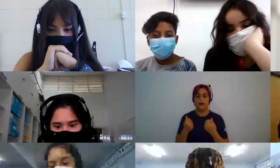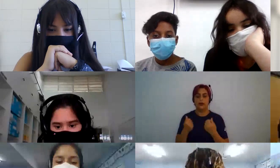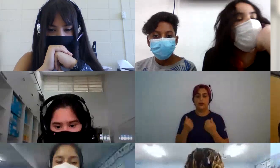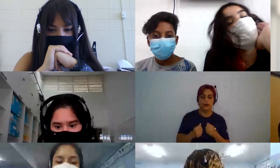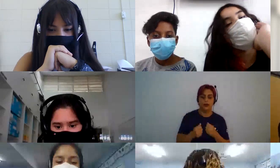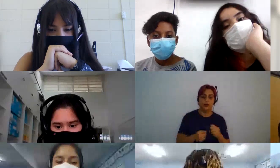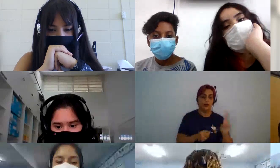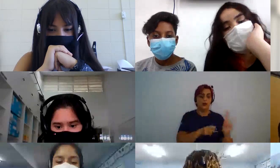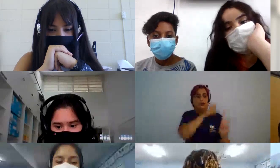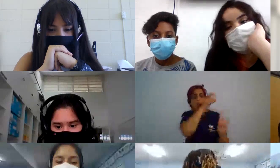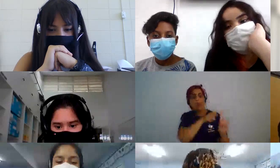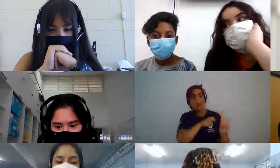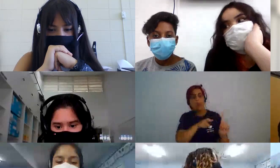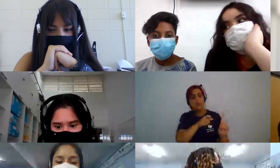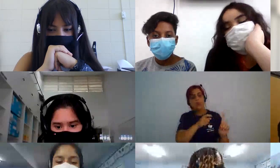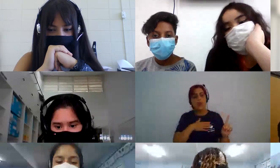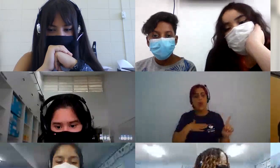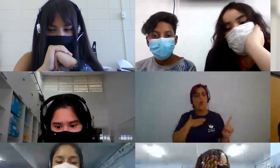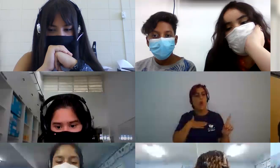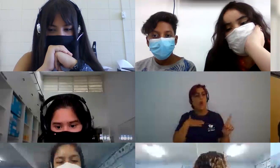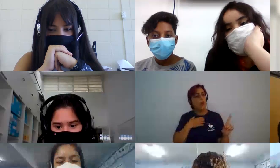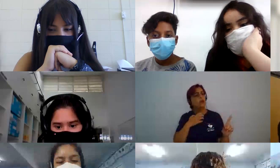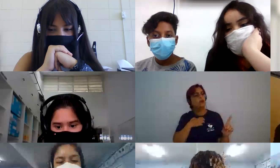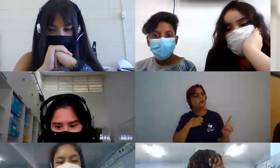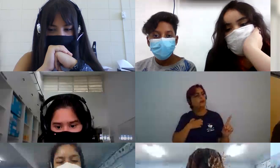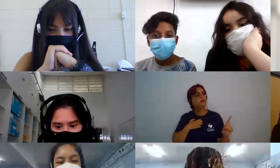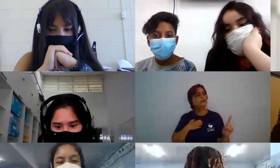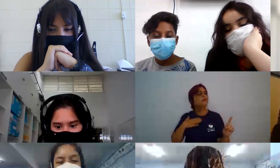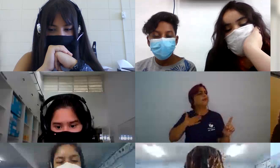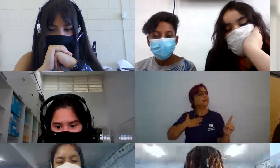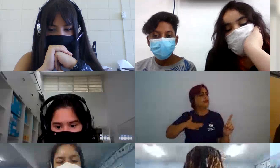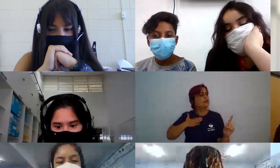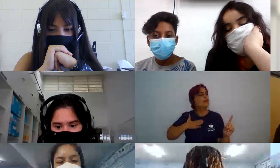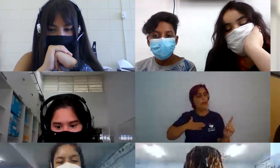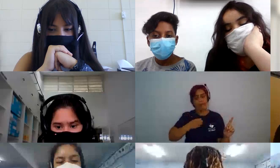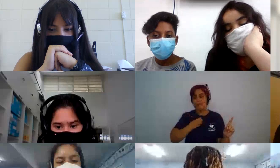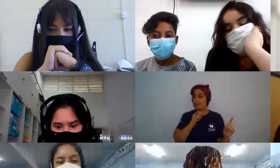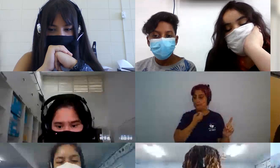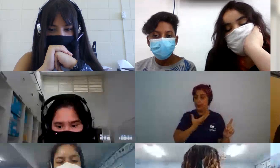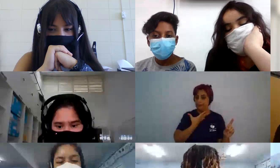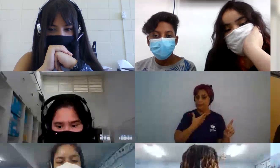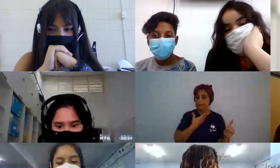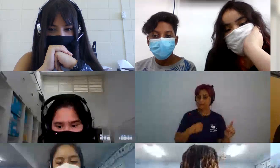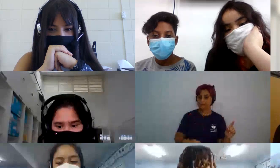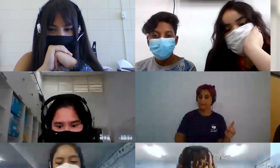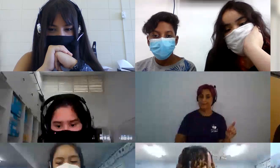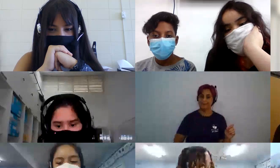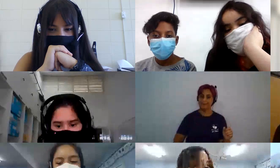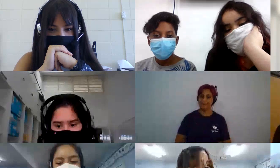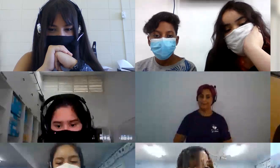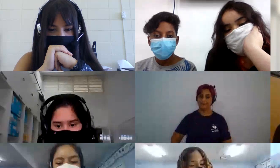pessoa, pra ela conseguir, né, se sentir bem, assim.